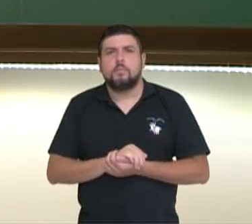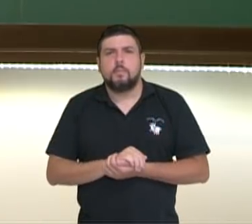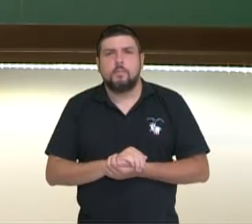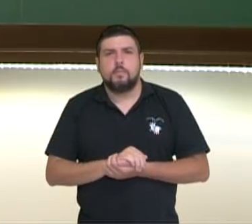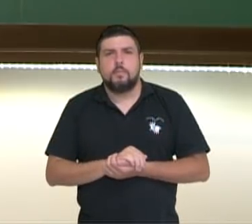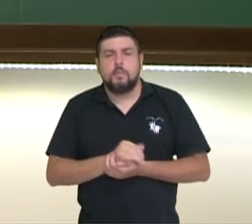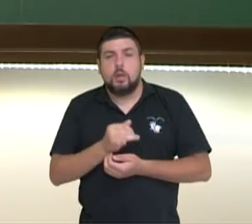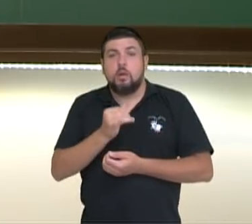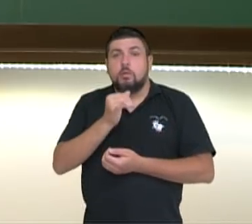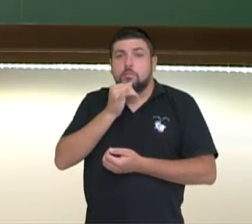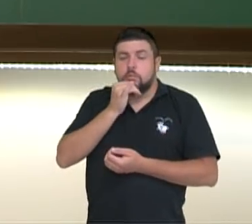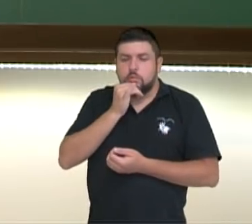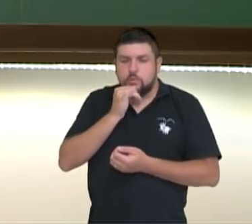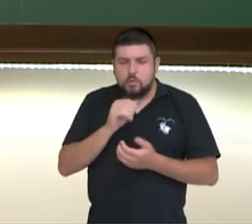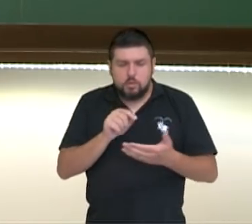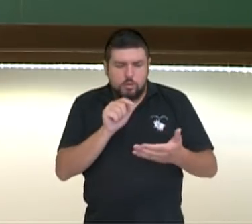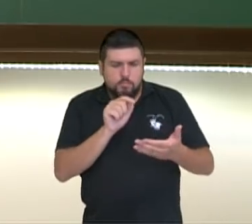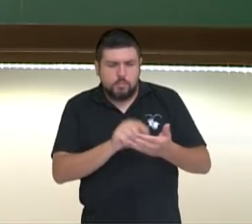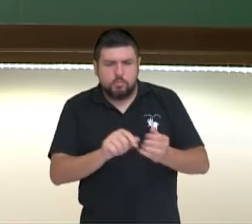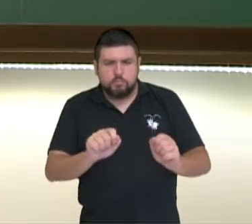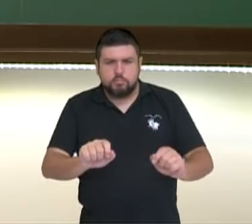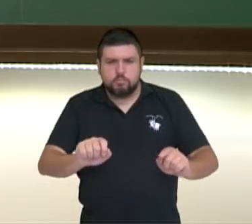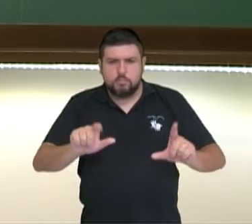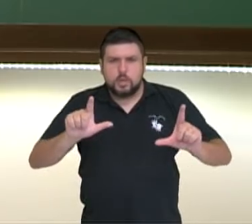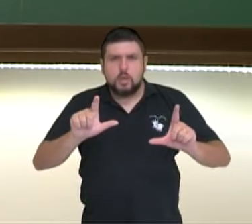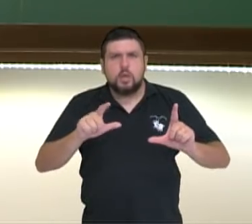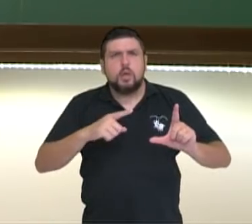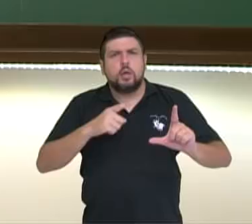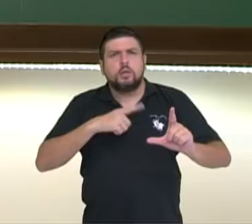dessas de aplicativos, nós temos inúmeras